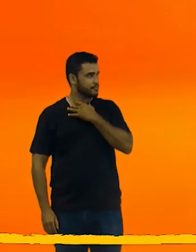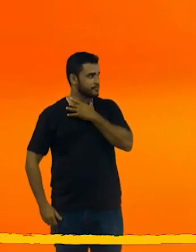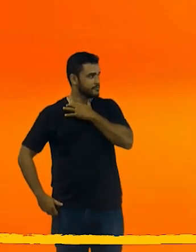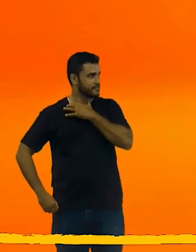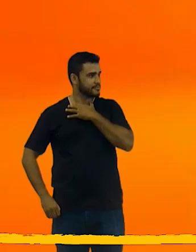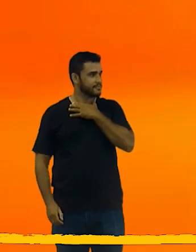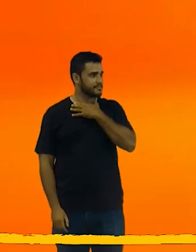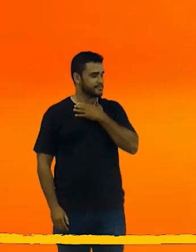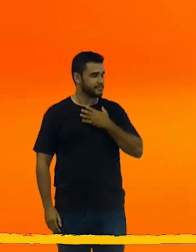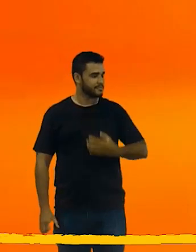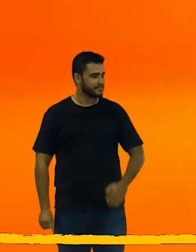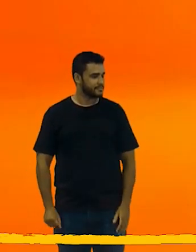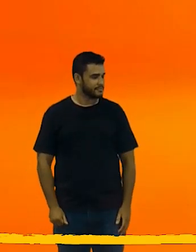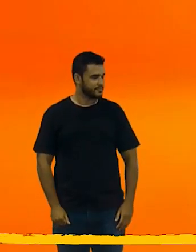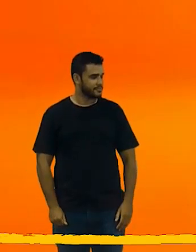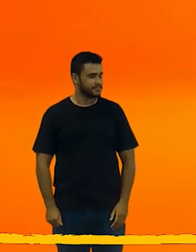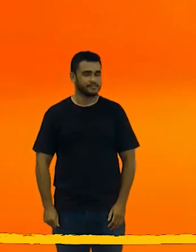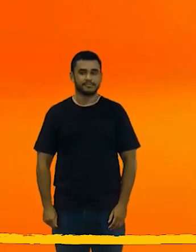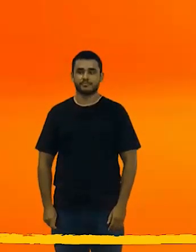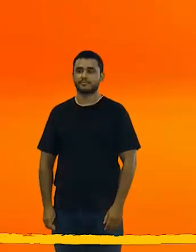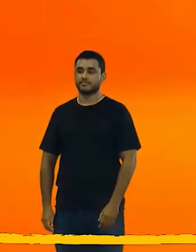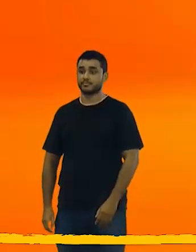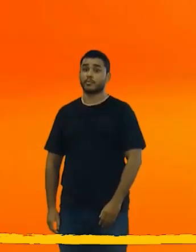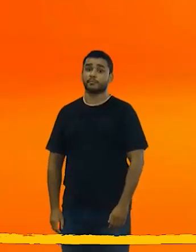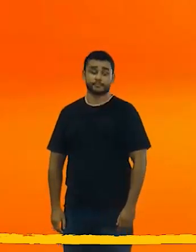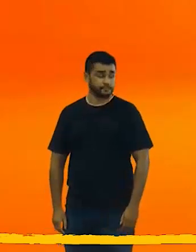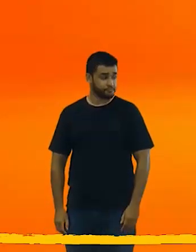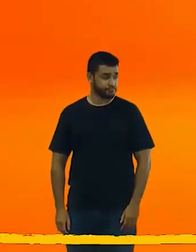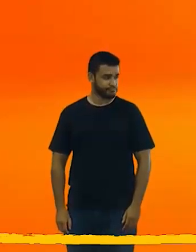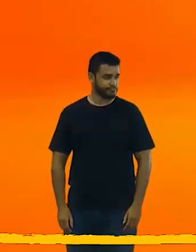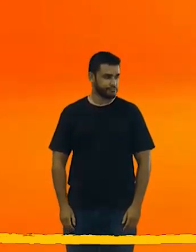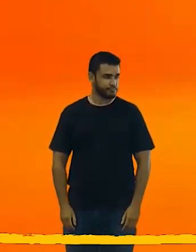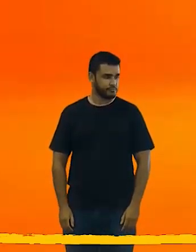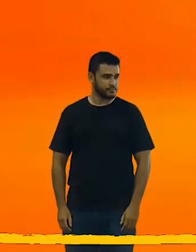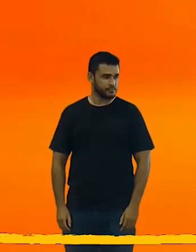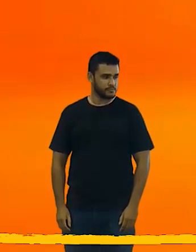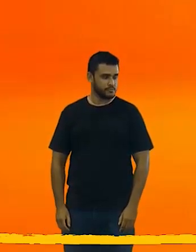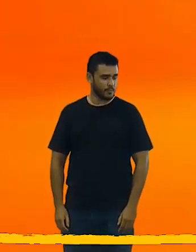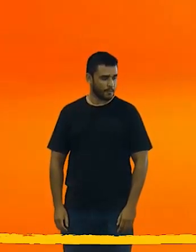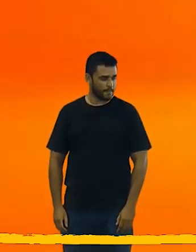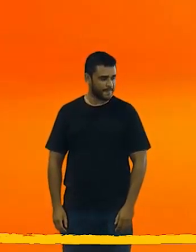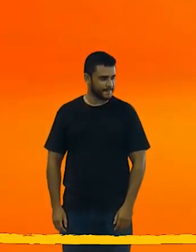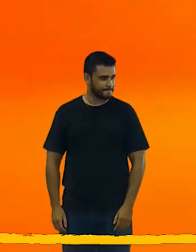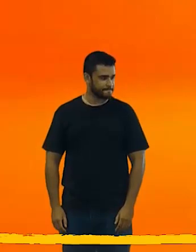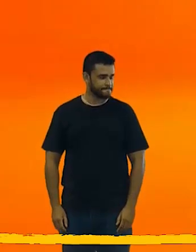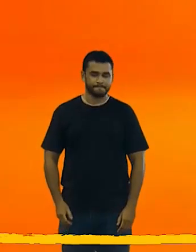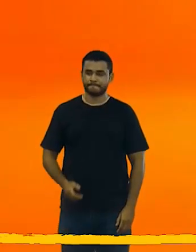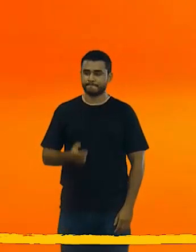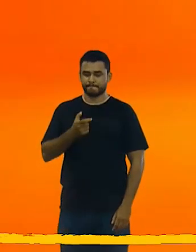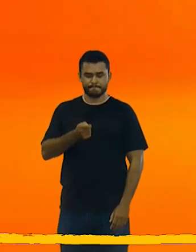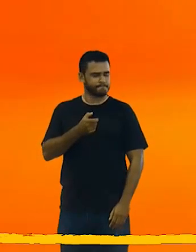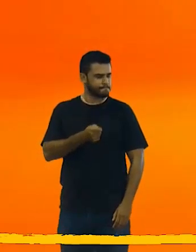Isso. Moçada, nós vamos trabalhar na parte de geografia. Deixa eu só adiantar aqui. Por favor,